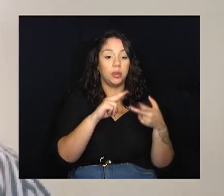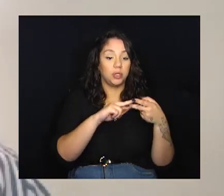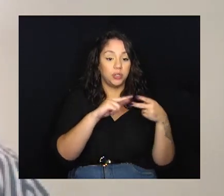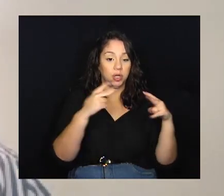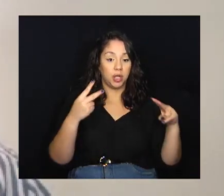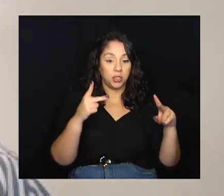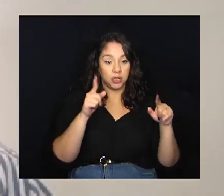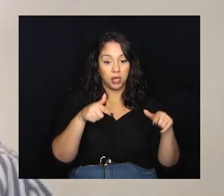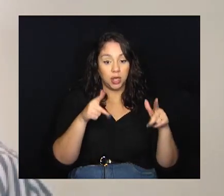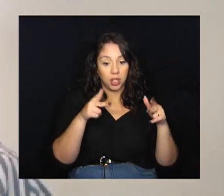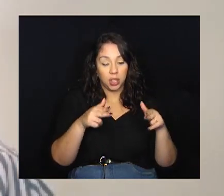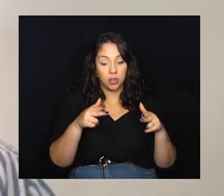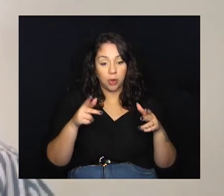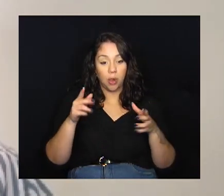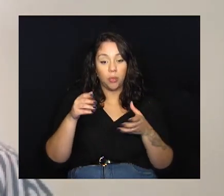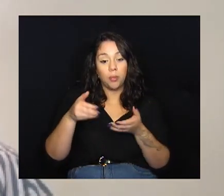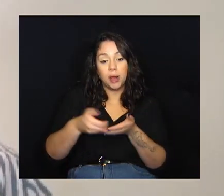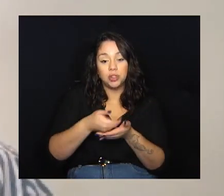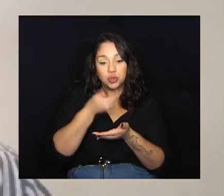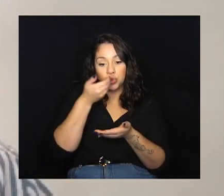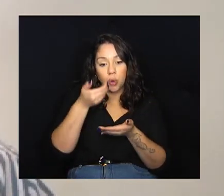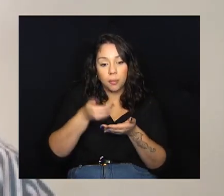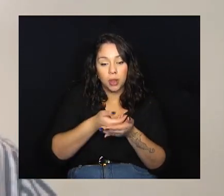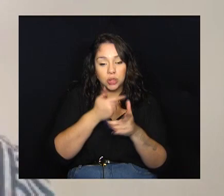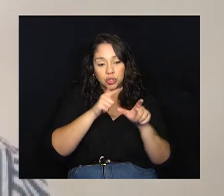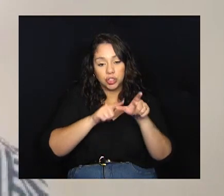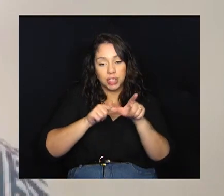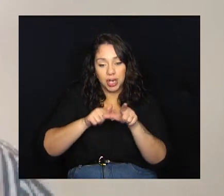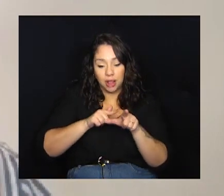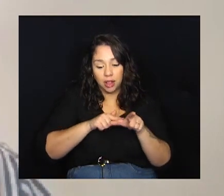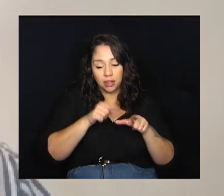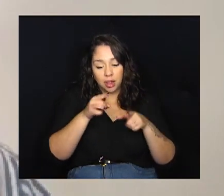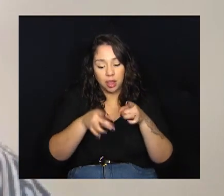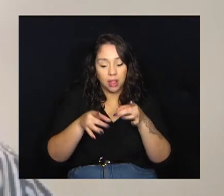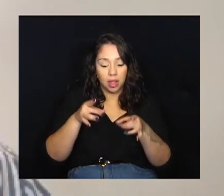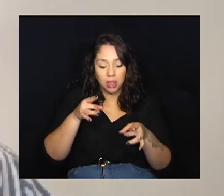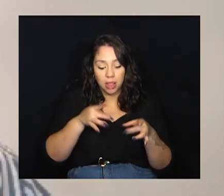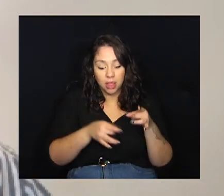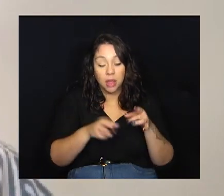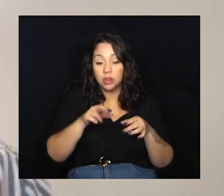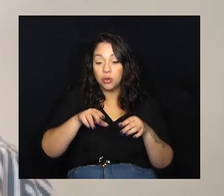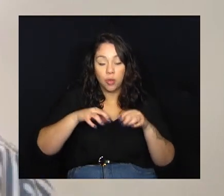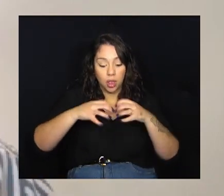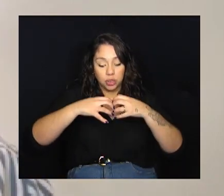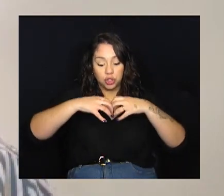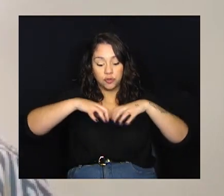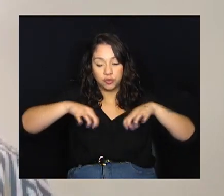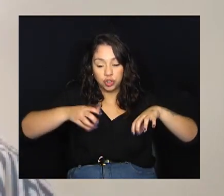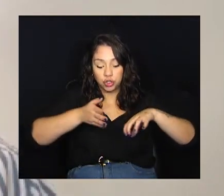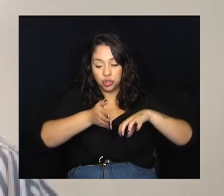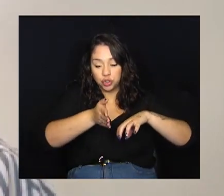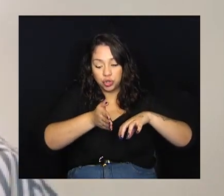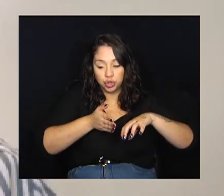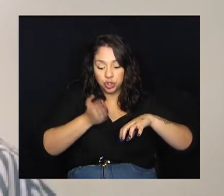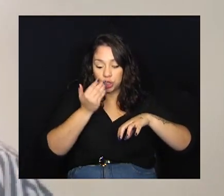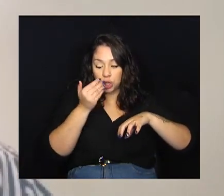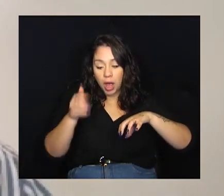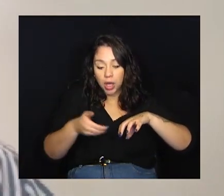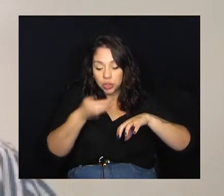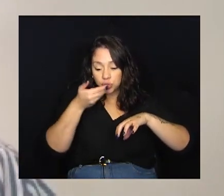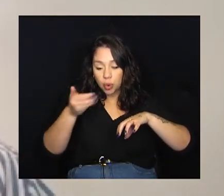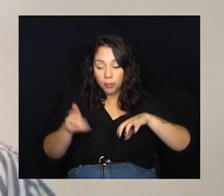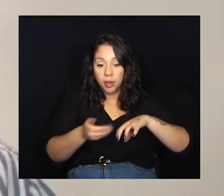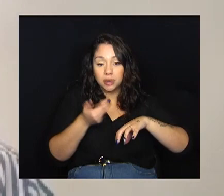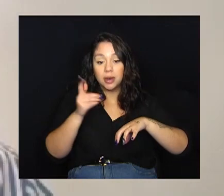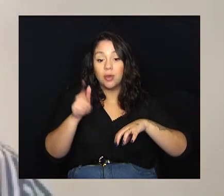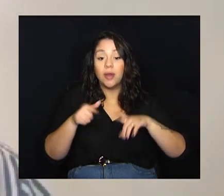como se fosse uma sopa de letrinhas certo então aqui eu não tô falando em dividir pela metade a sopa de letrinhas eu tô falando numa dificuldade de